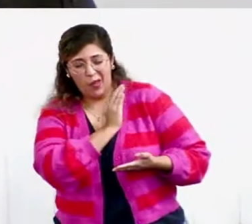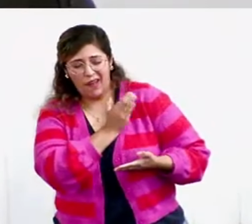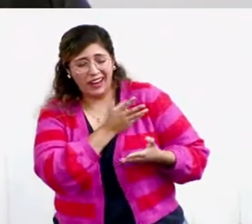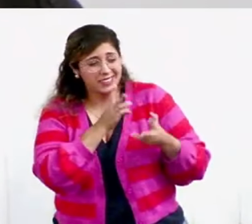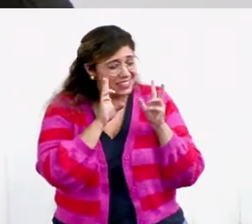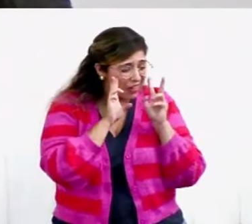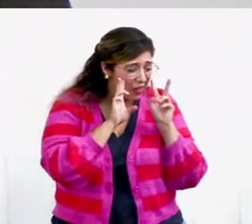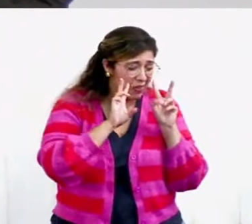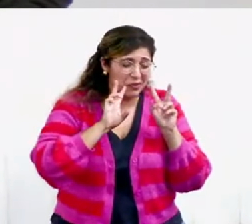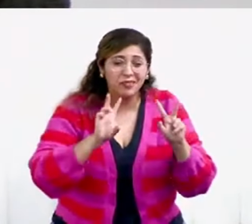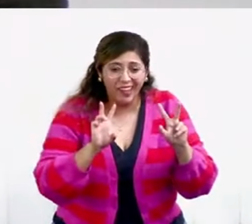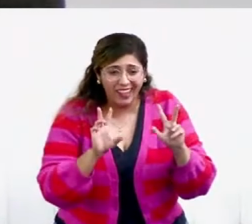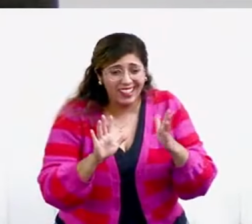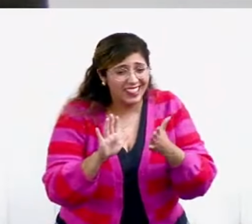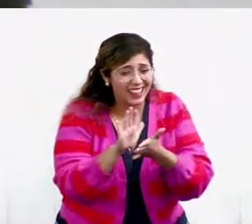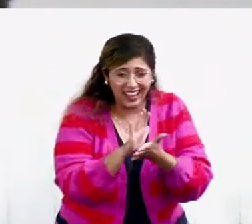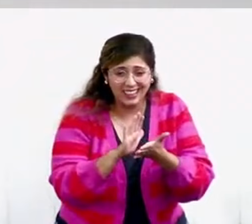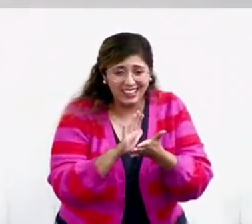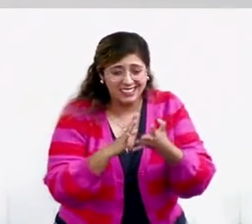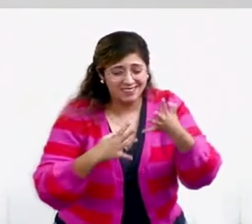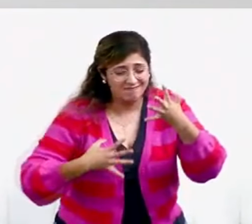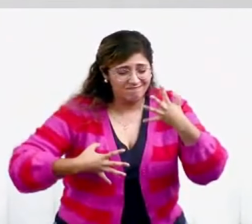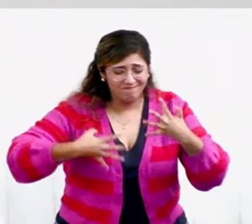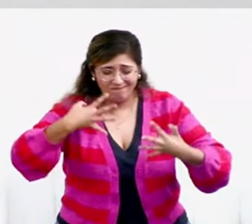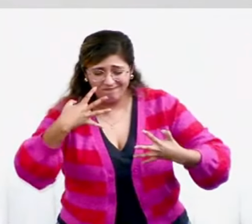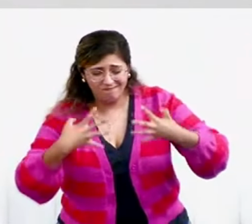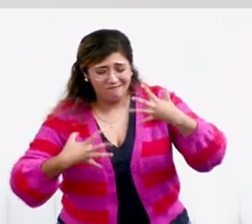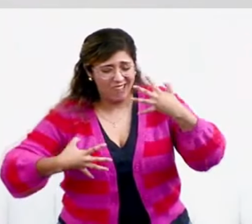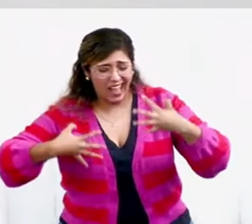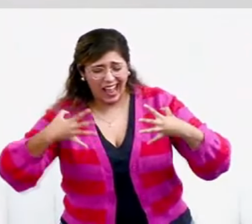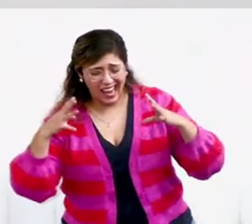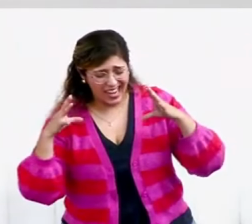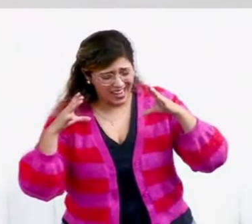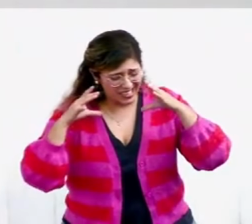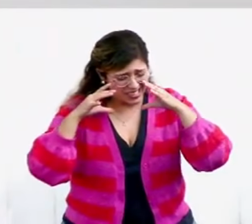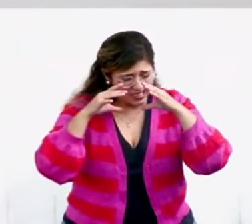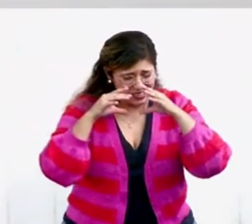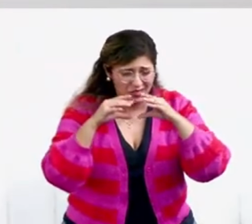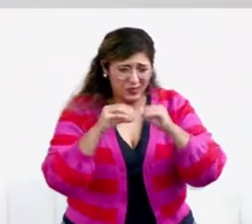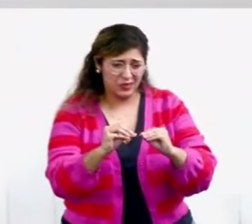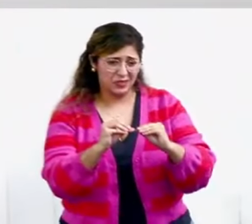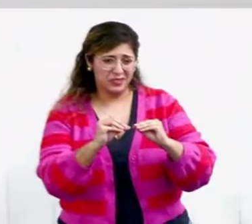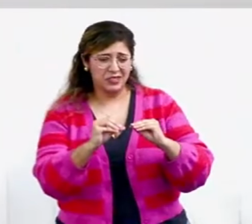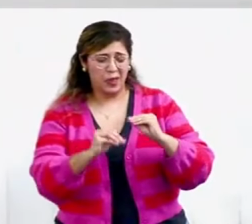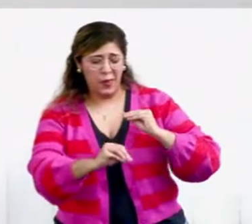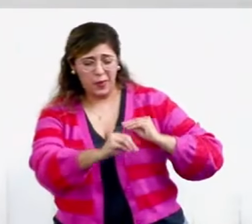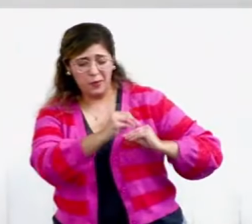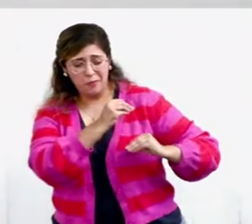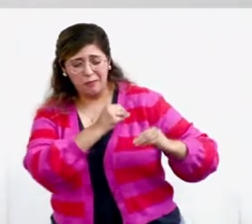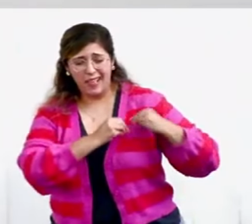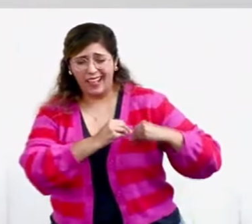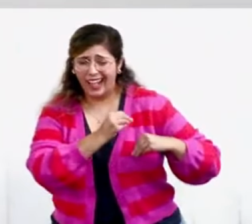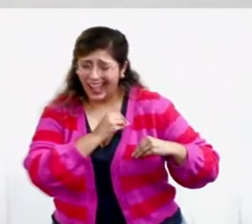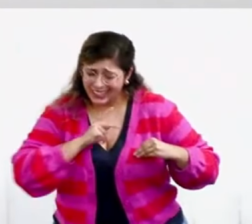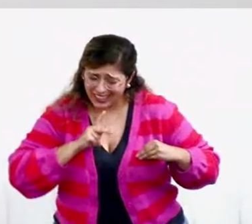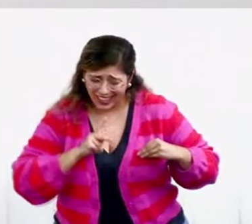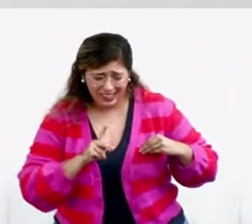entendimento está obscurecido. O nosso entendimento está em trevas. E nós não